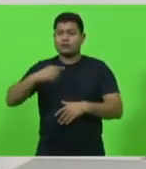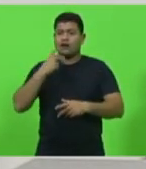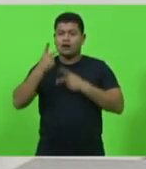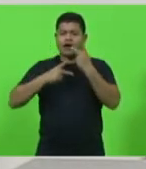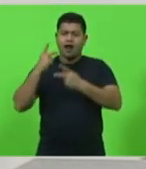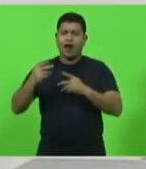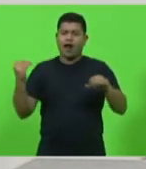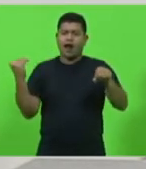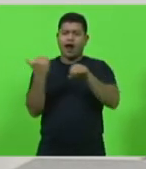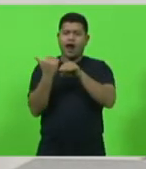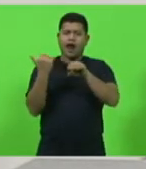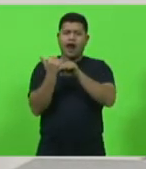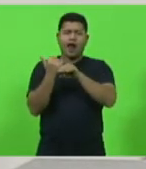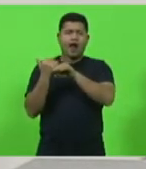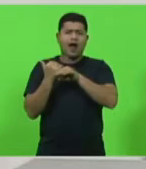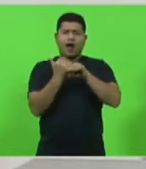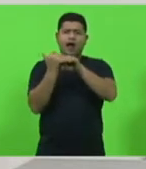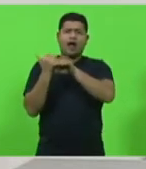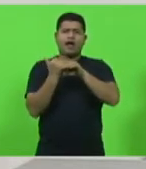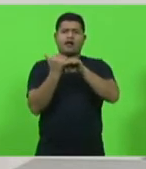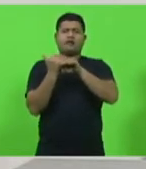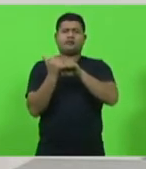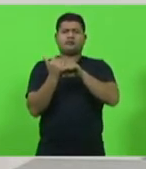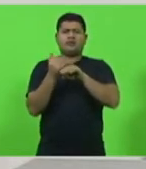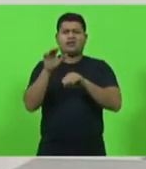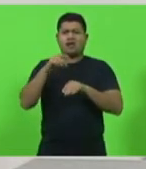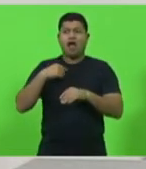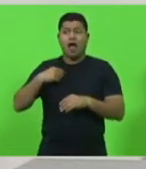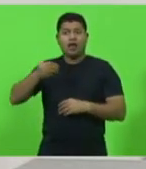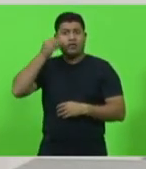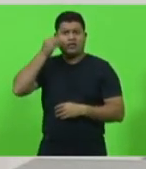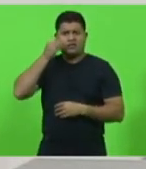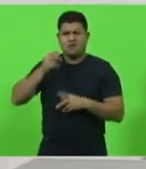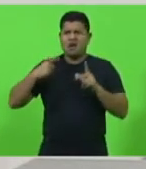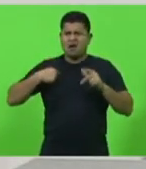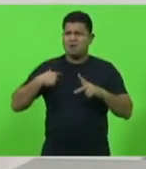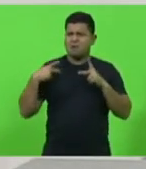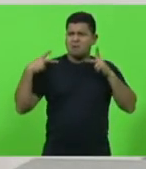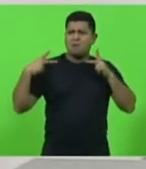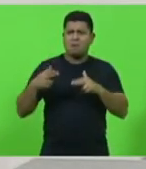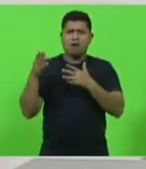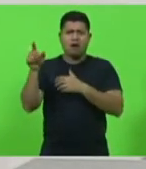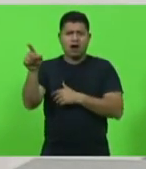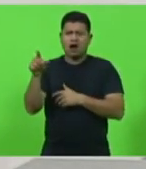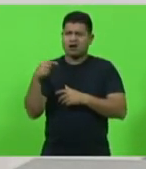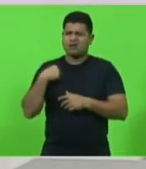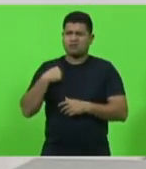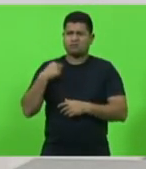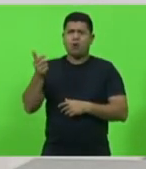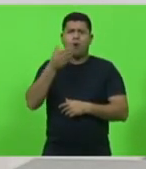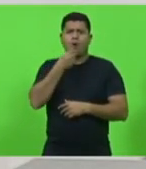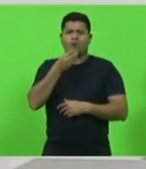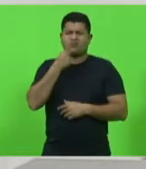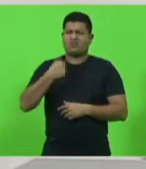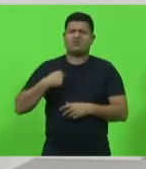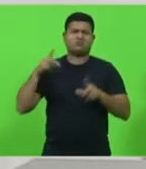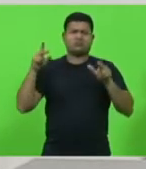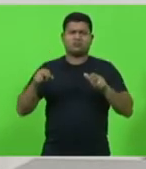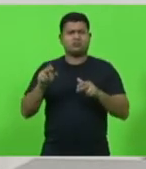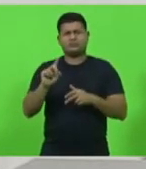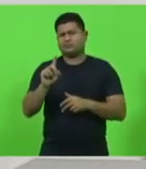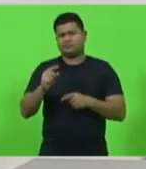em uma tentativa de ser igual aos homens. Não estamos falando nisso, mas em condições de